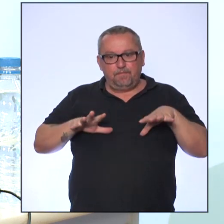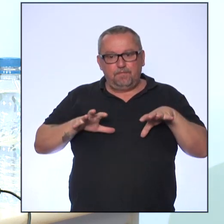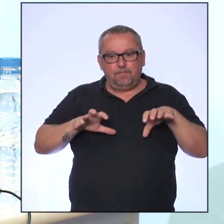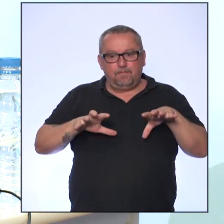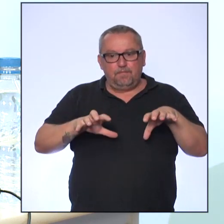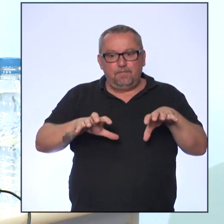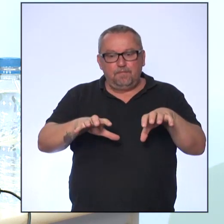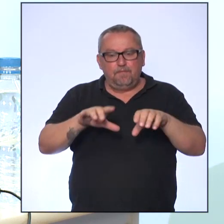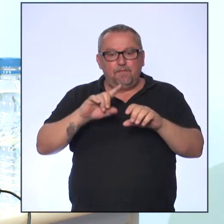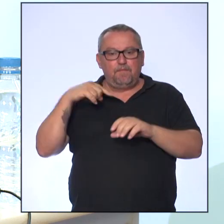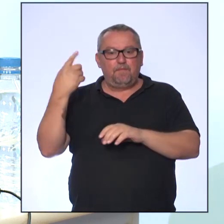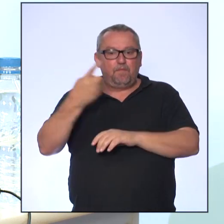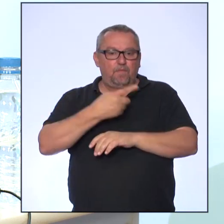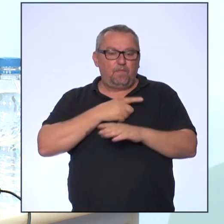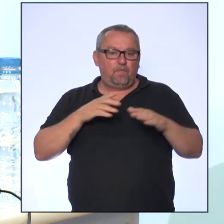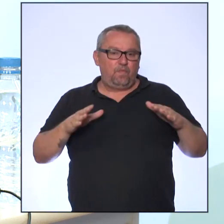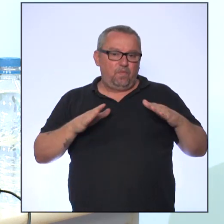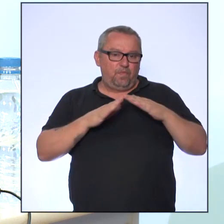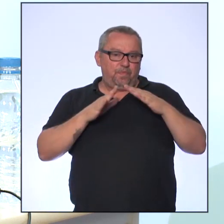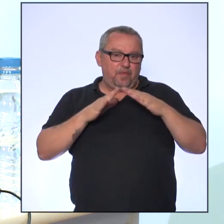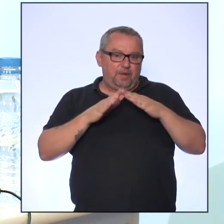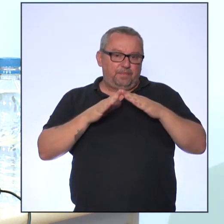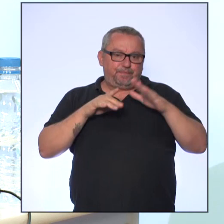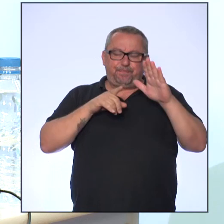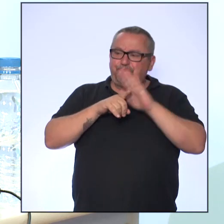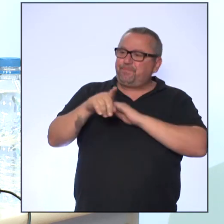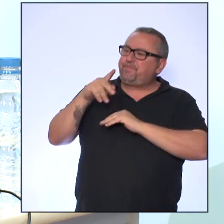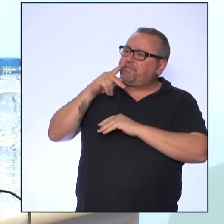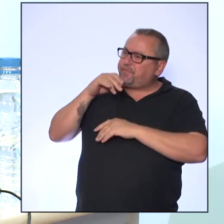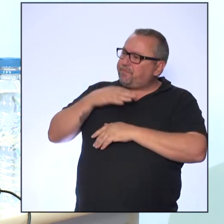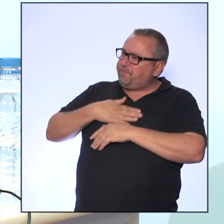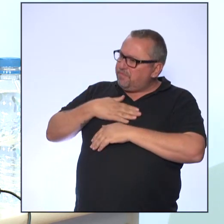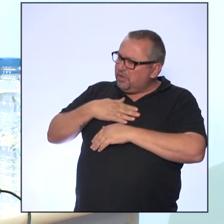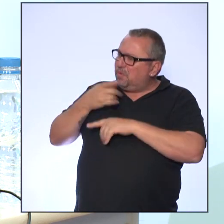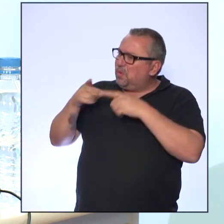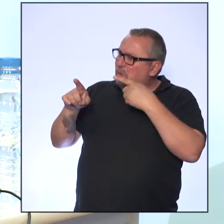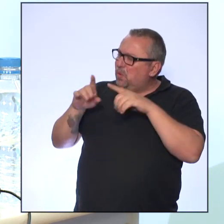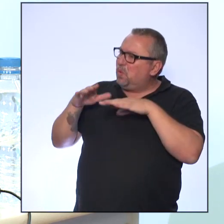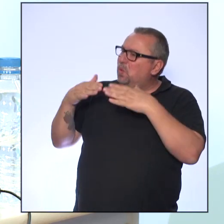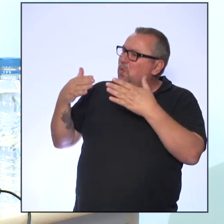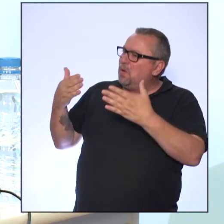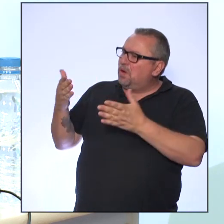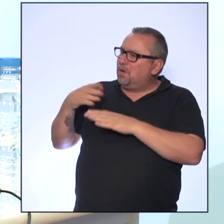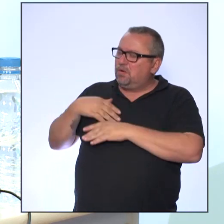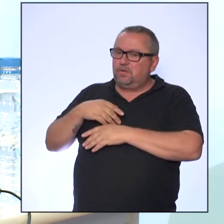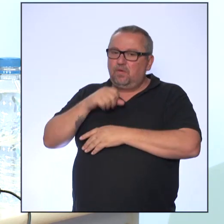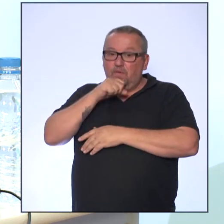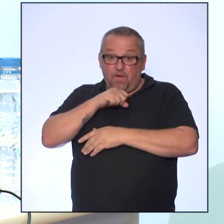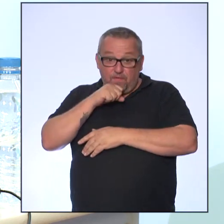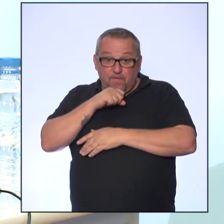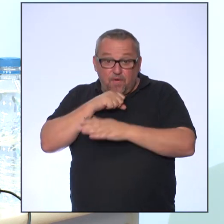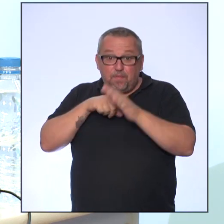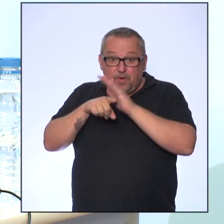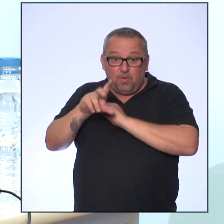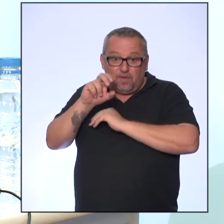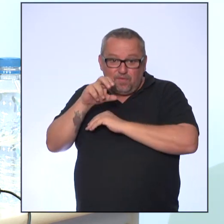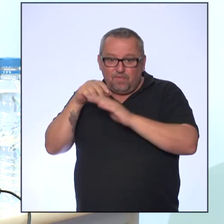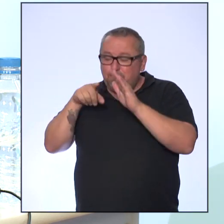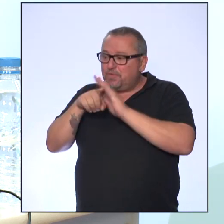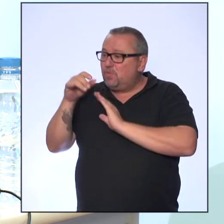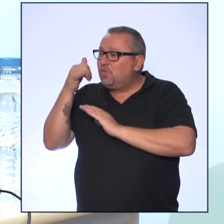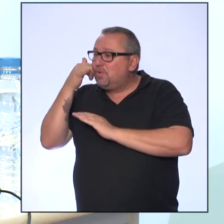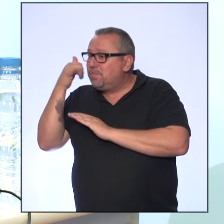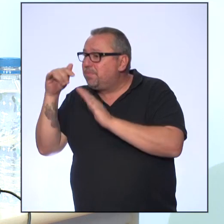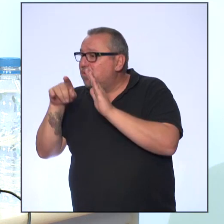pandemia, nós estamos em casa, pergunta para os seus pais que música que eles gostam de ouvir, se os avós moram juntos, se der para ligar, liga para